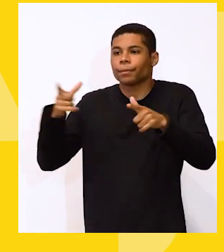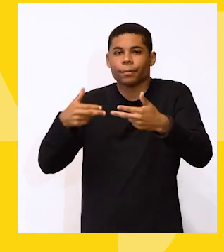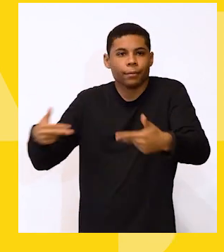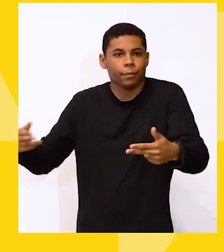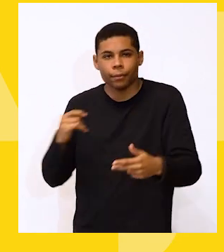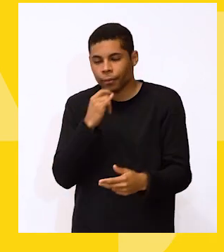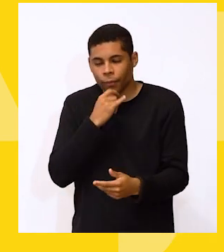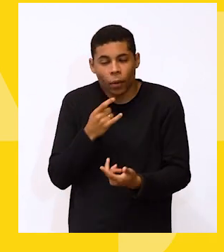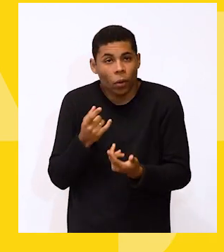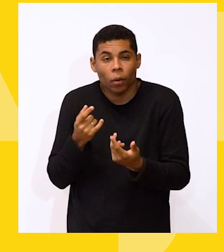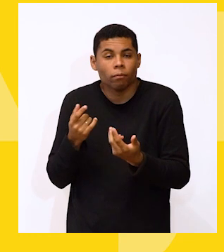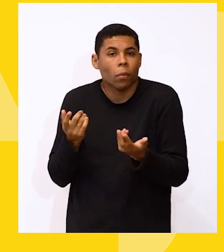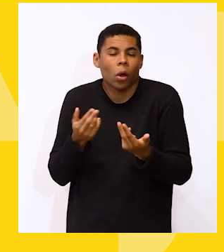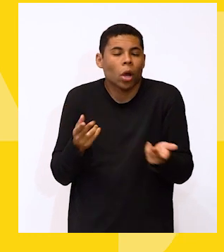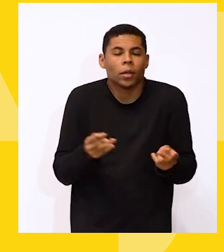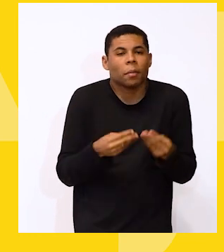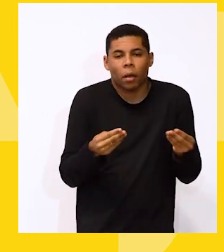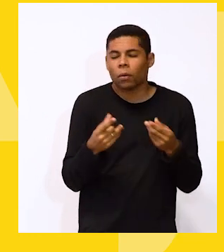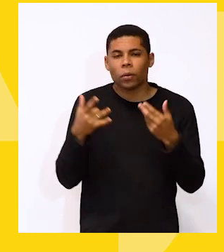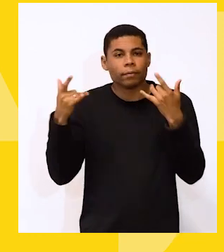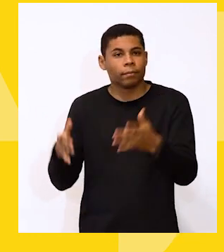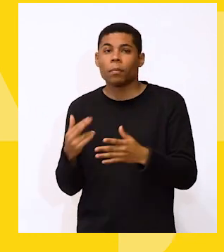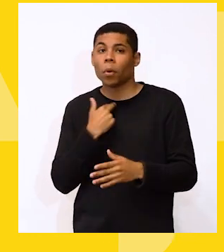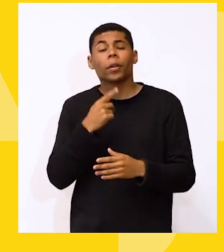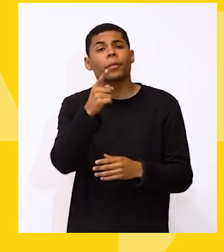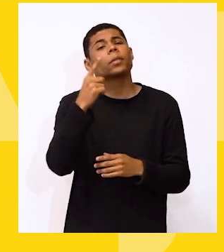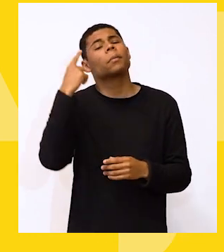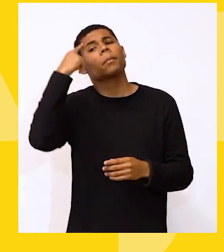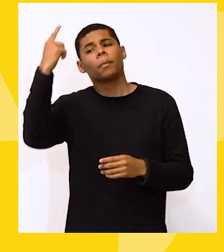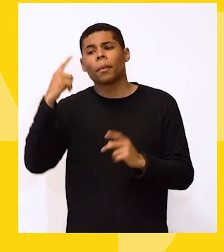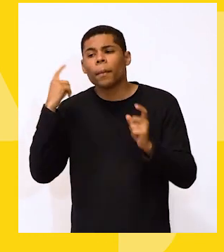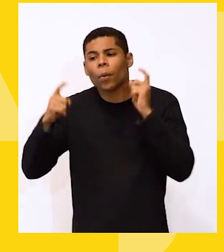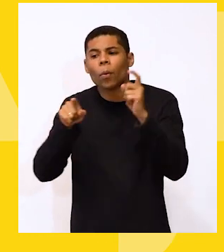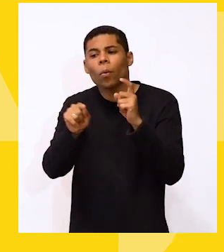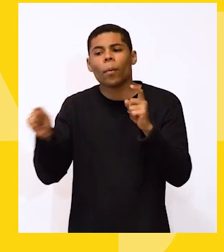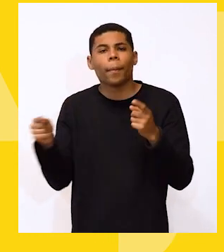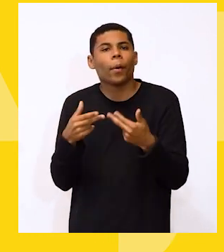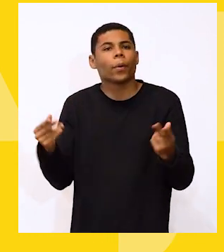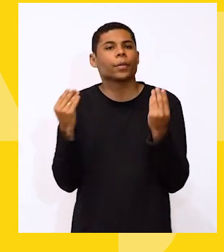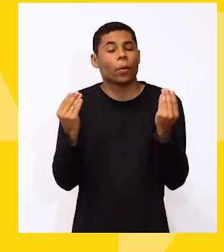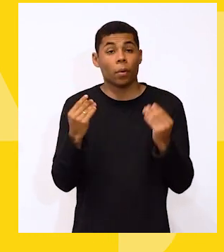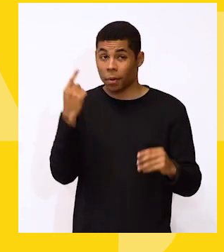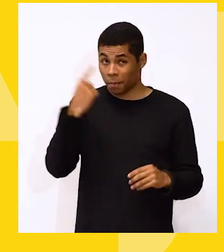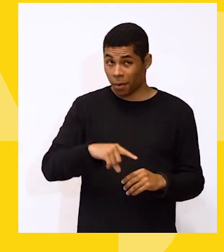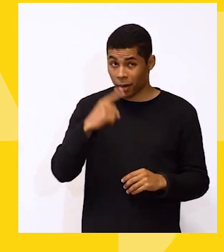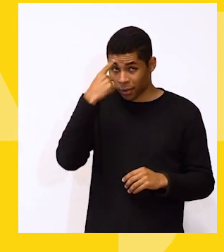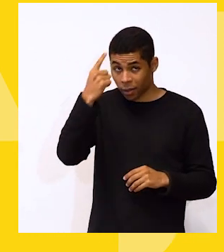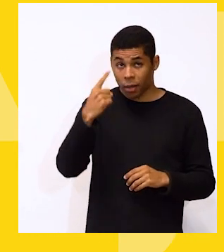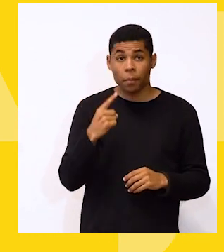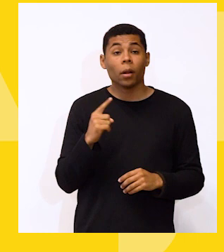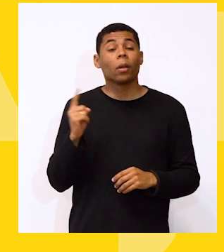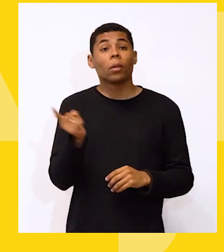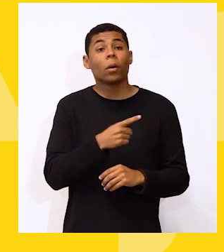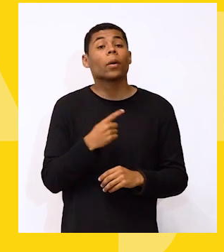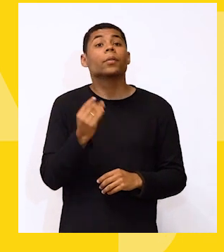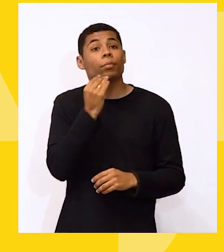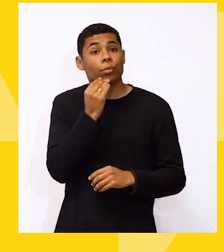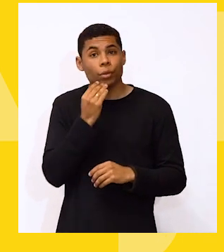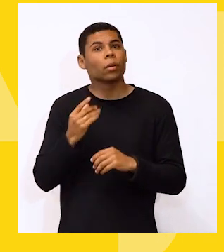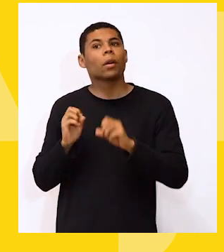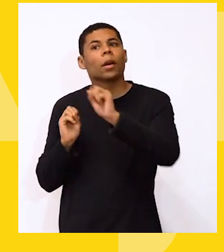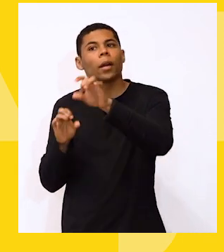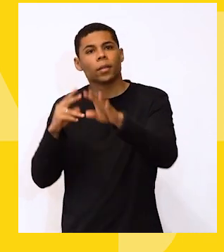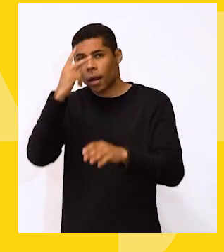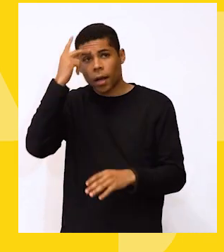de defensivos entre outras coisas então como tratar essas questões né Além do fato de nós conseguirmos ensinar